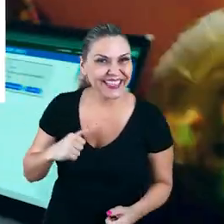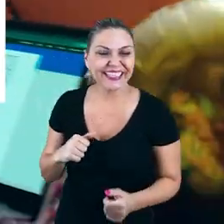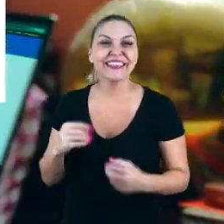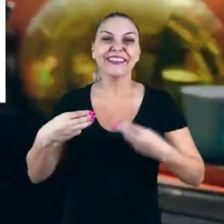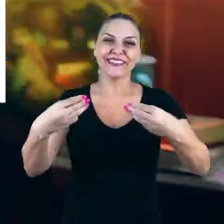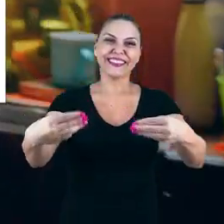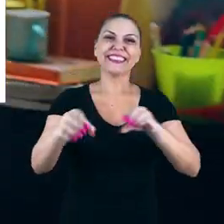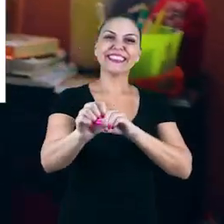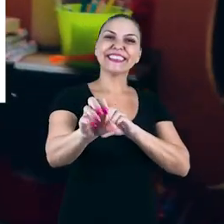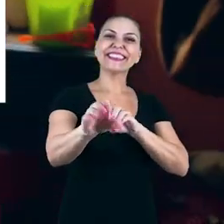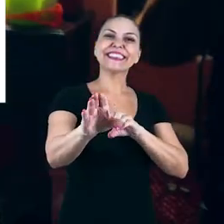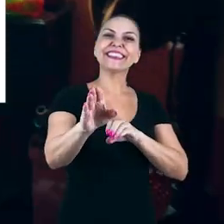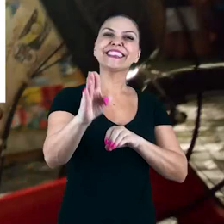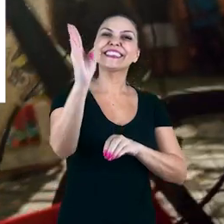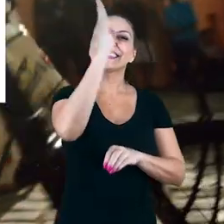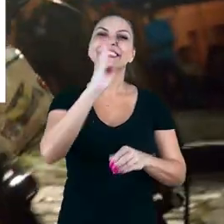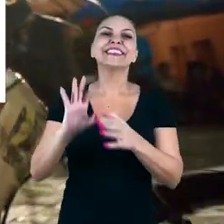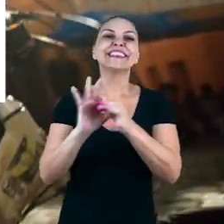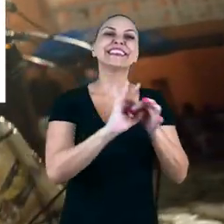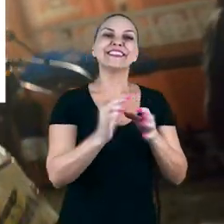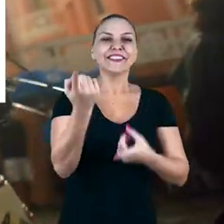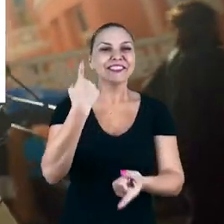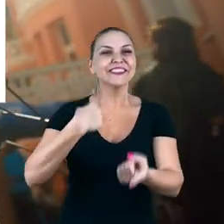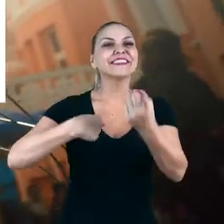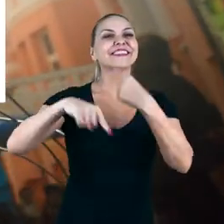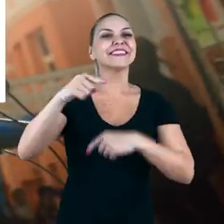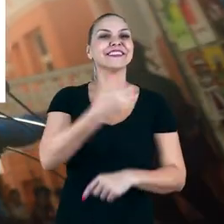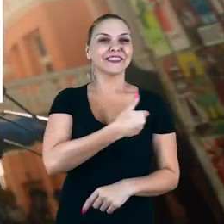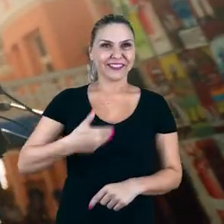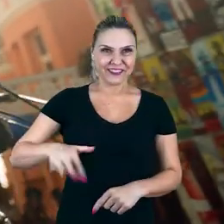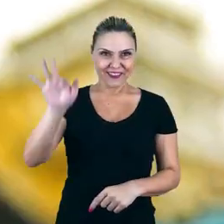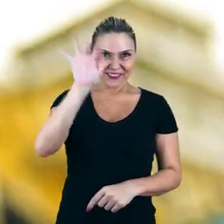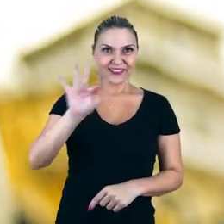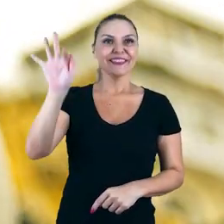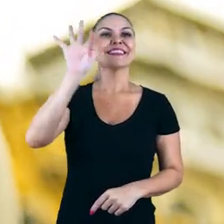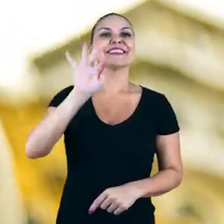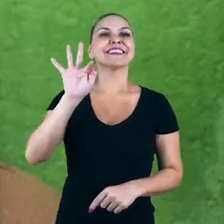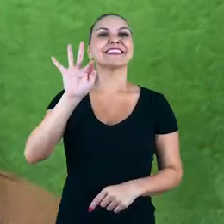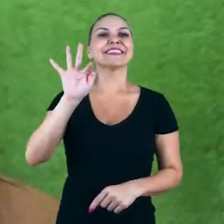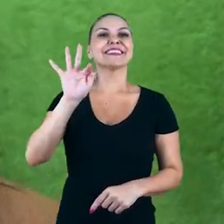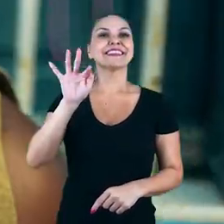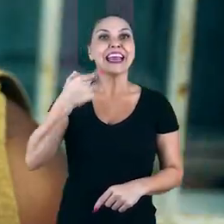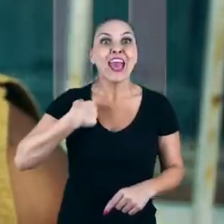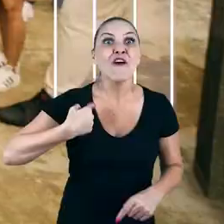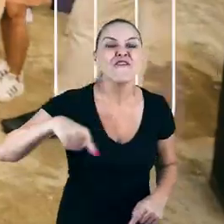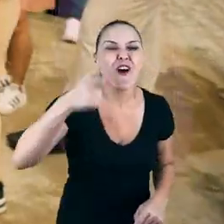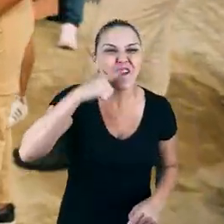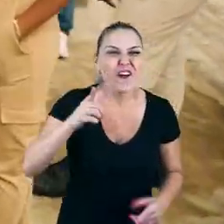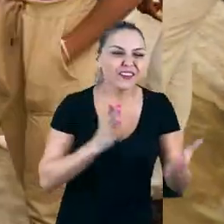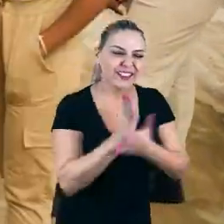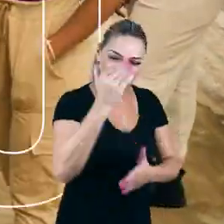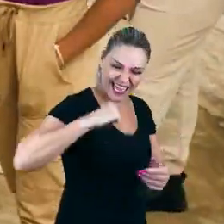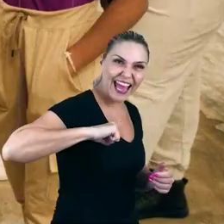Ministério da Educação, Brasil, União e Reconstrução, Governo Federal. Eu vou...